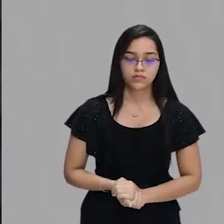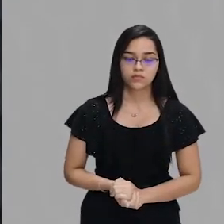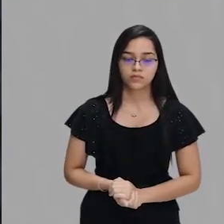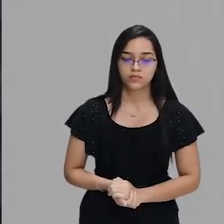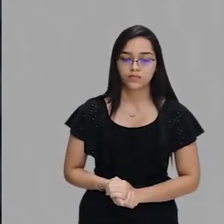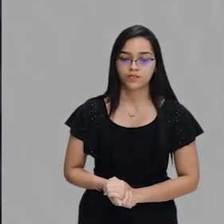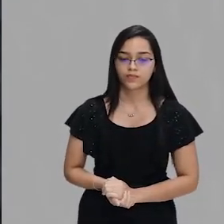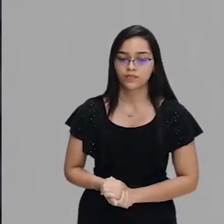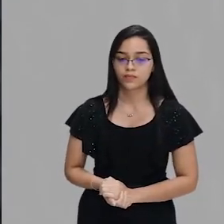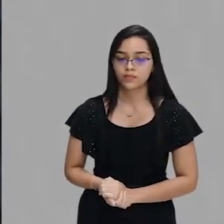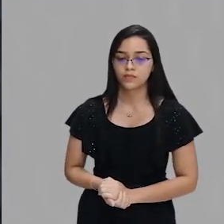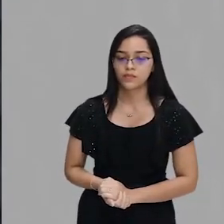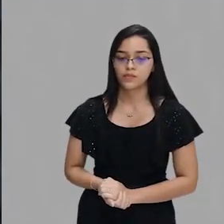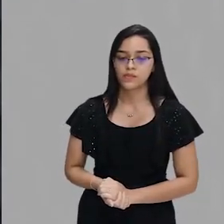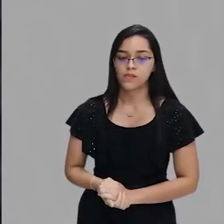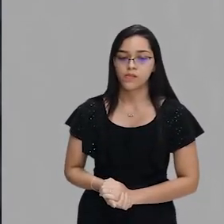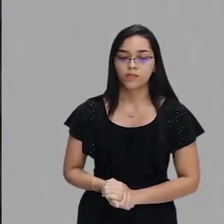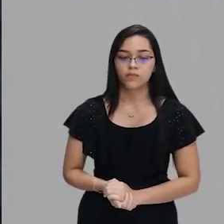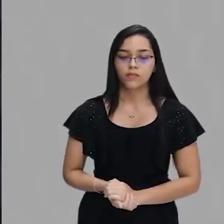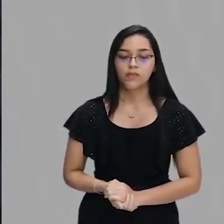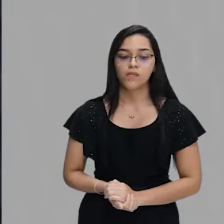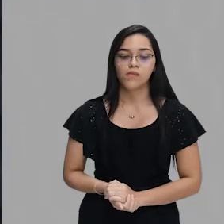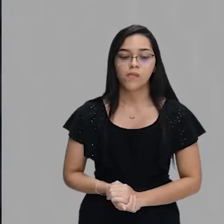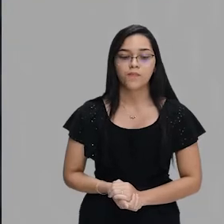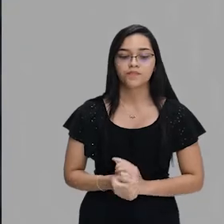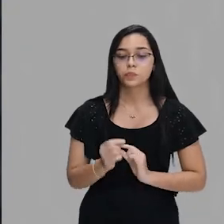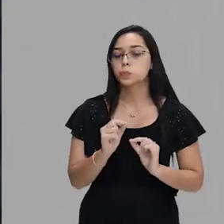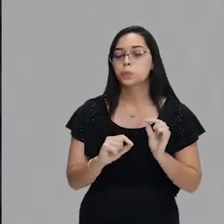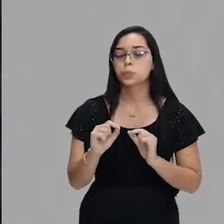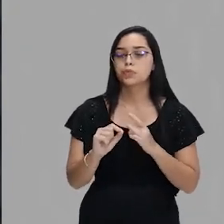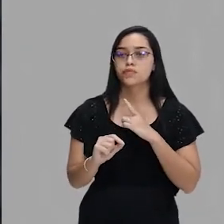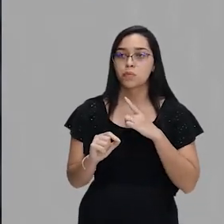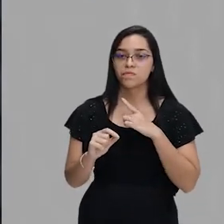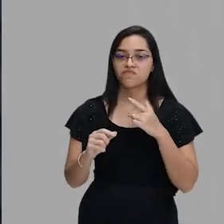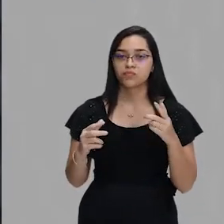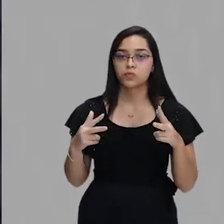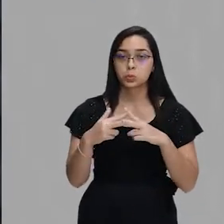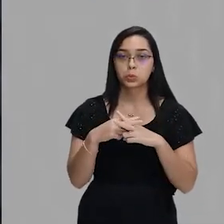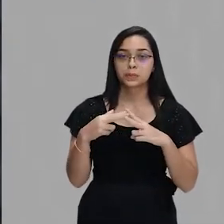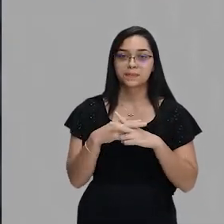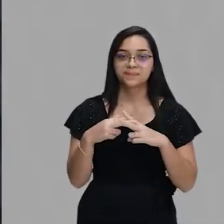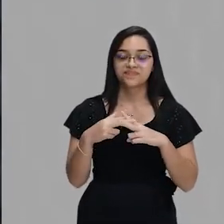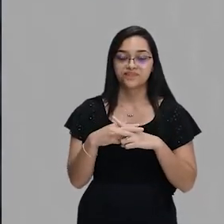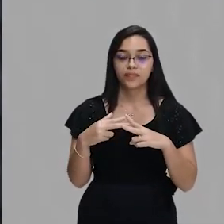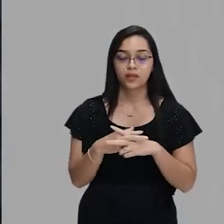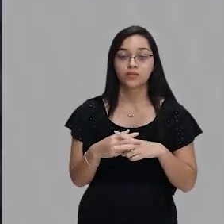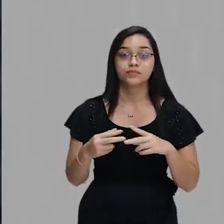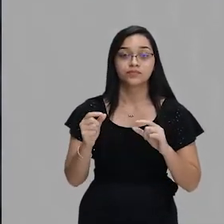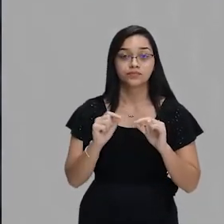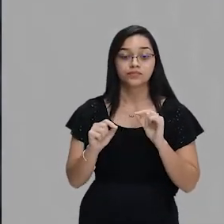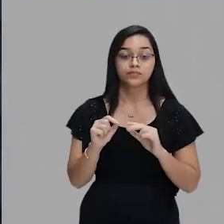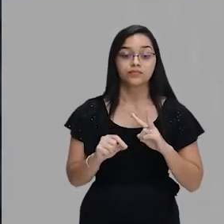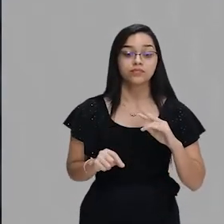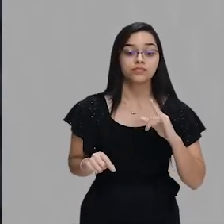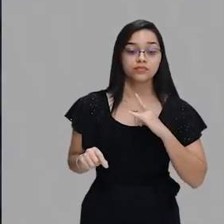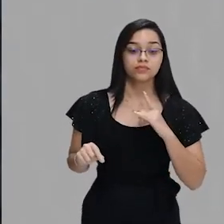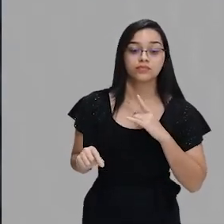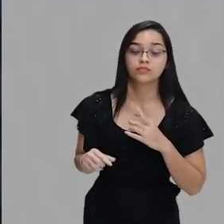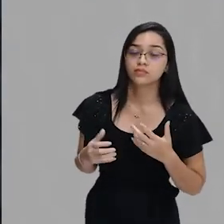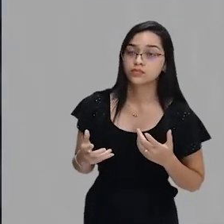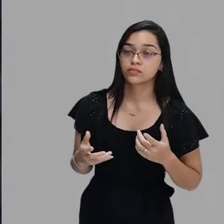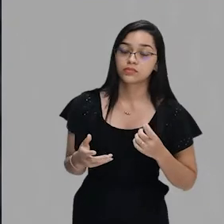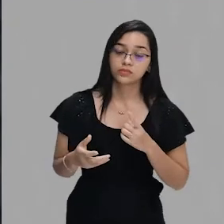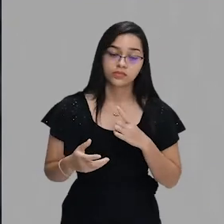7,87. Então, pessoal, a questão fala o seguinte, que vai haver uma luta e essa luta vai ser feita entre